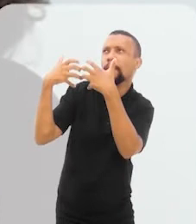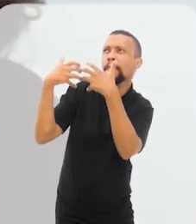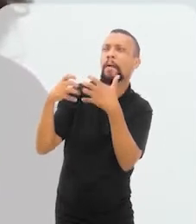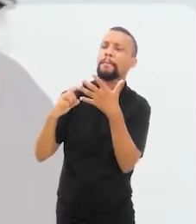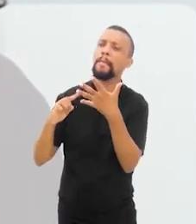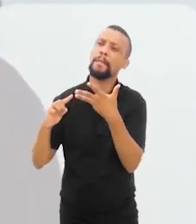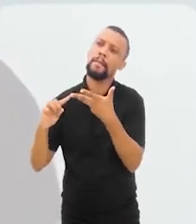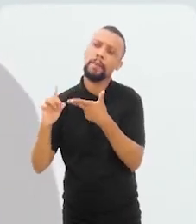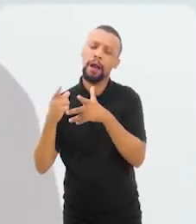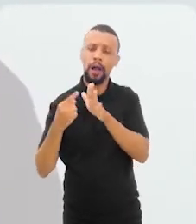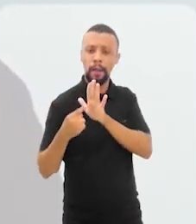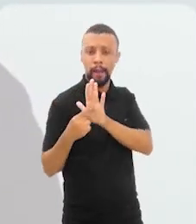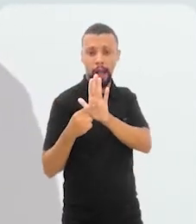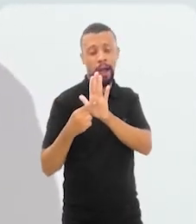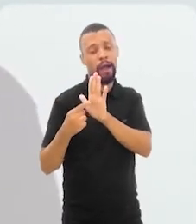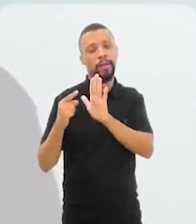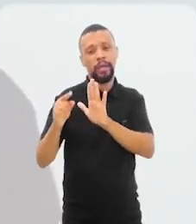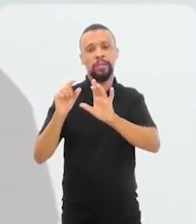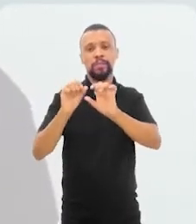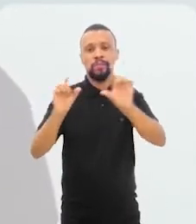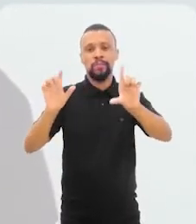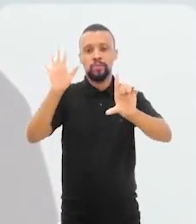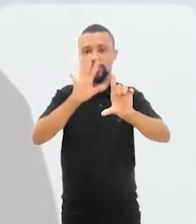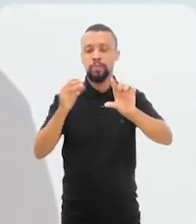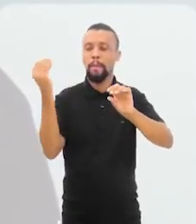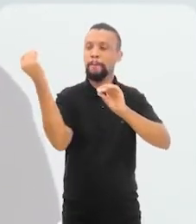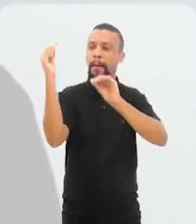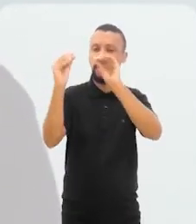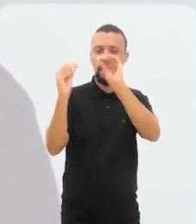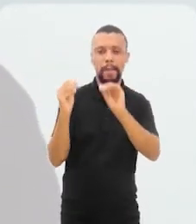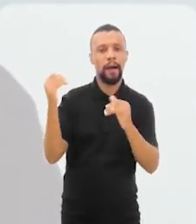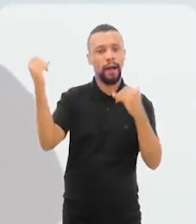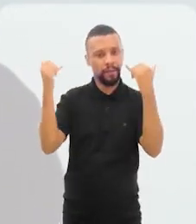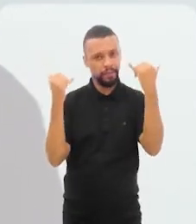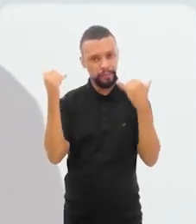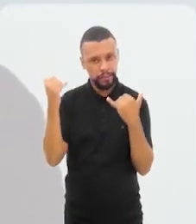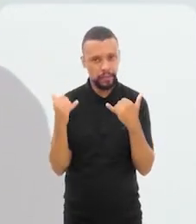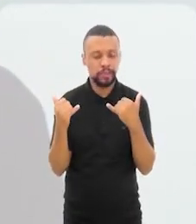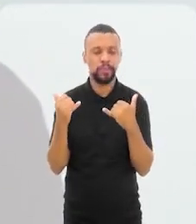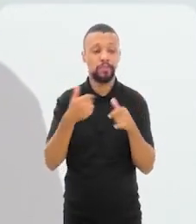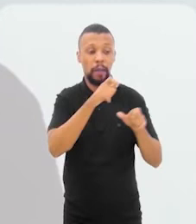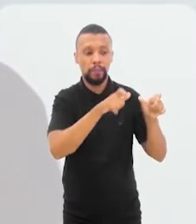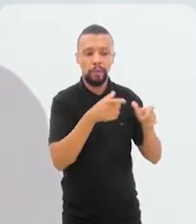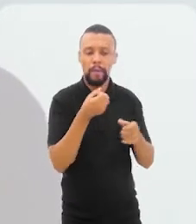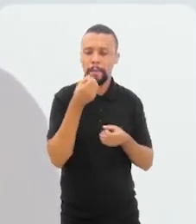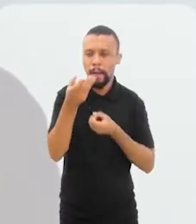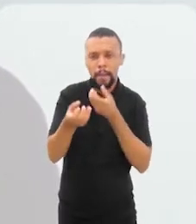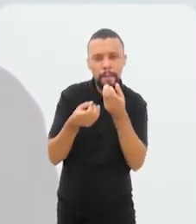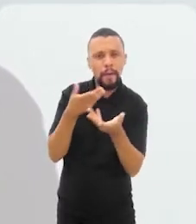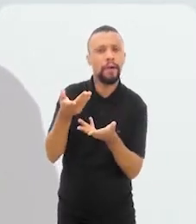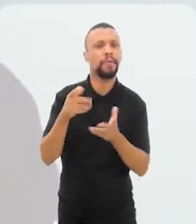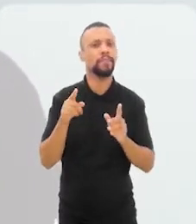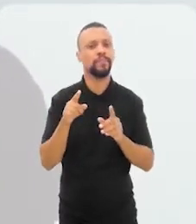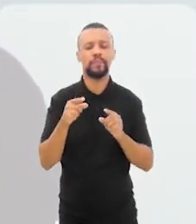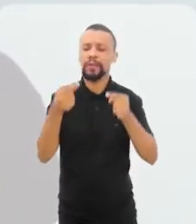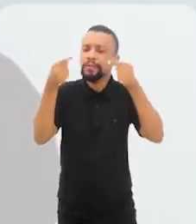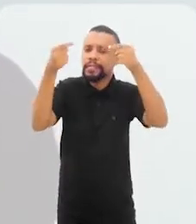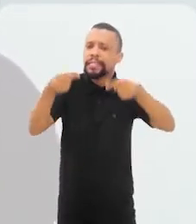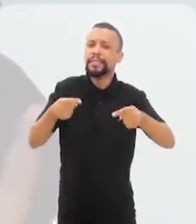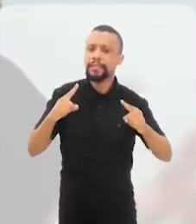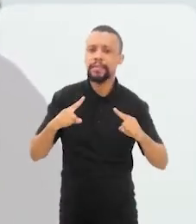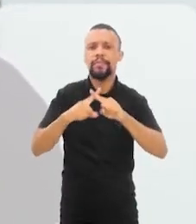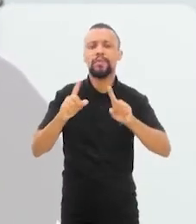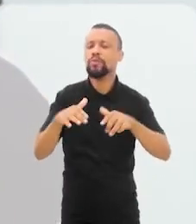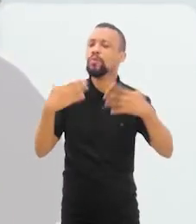surgem a partir dos dados sendo plotados no mapa, né? Sendo vistos por mais pessoas. Você falasse um pouquinho desses desafios do processo